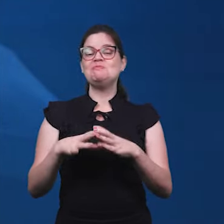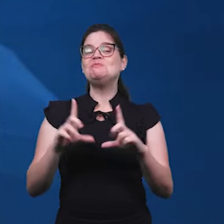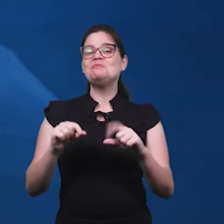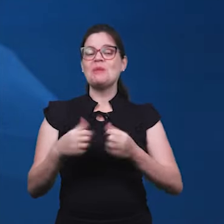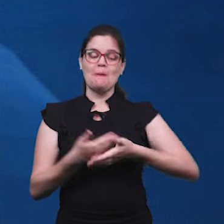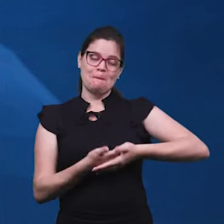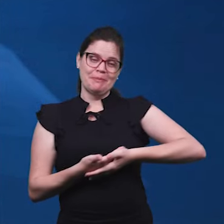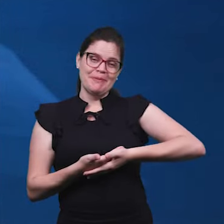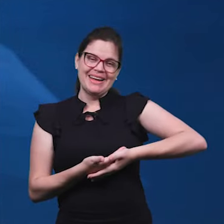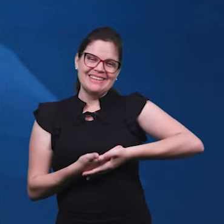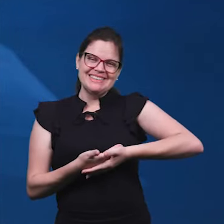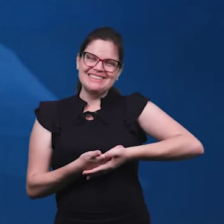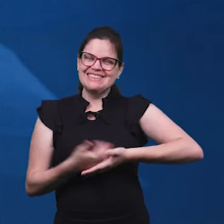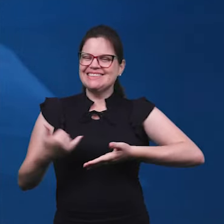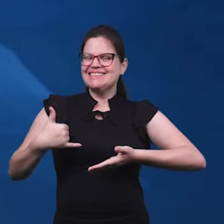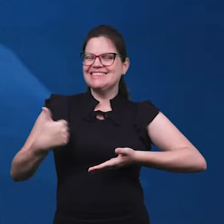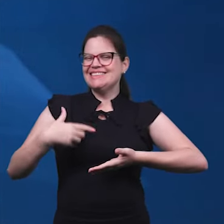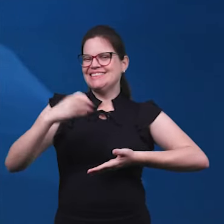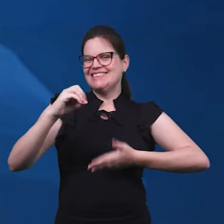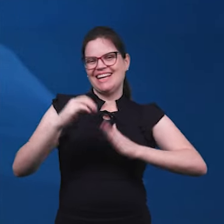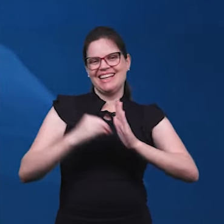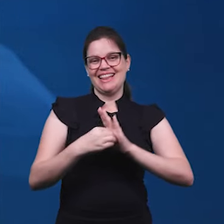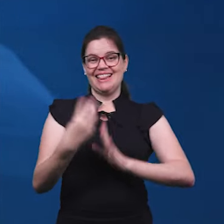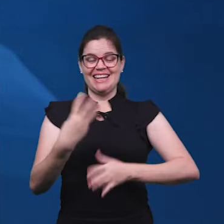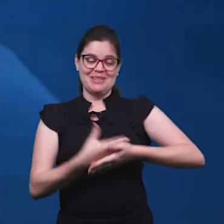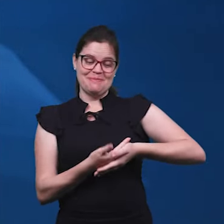É uma classe que dela também faz parte